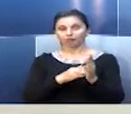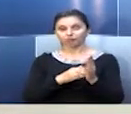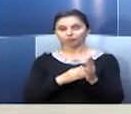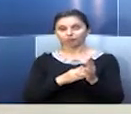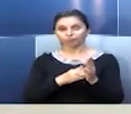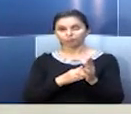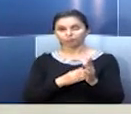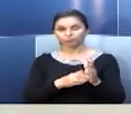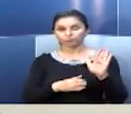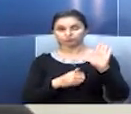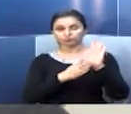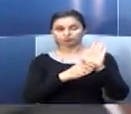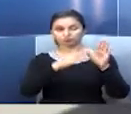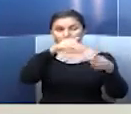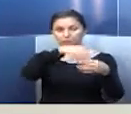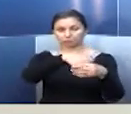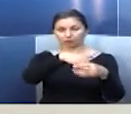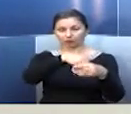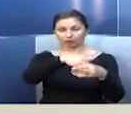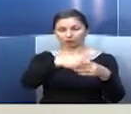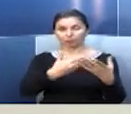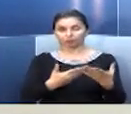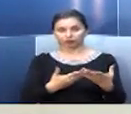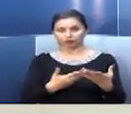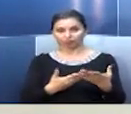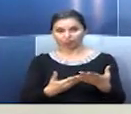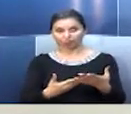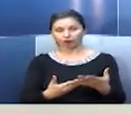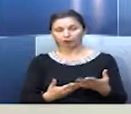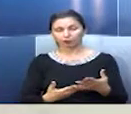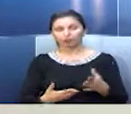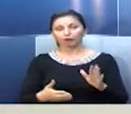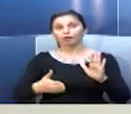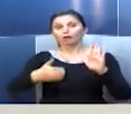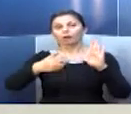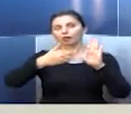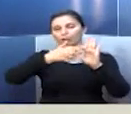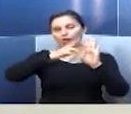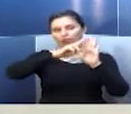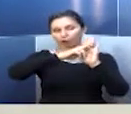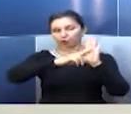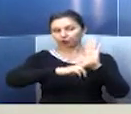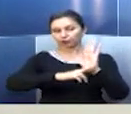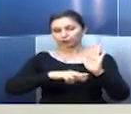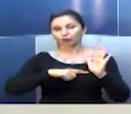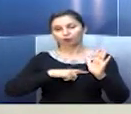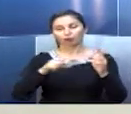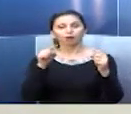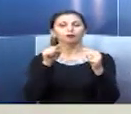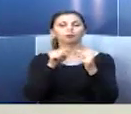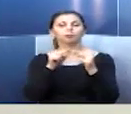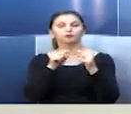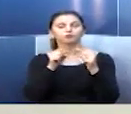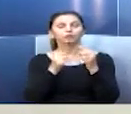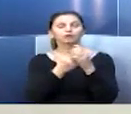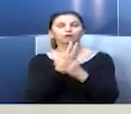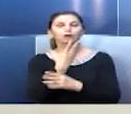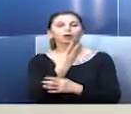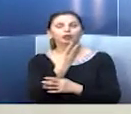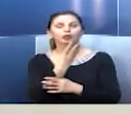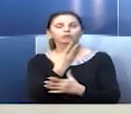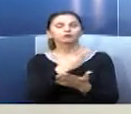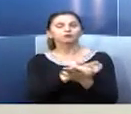eleitoral, a presente proposição tem como finalidade a criação e